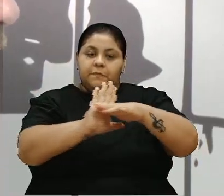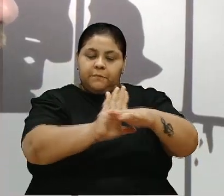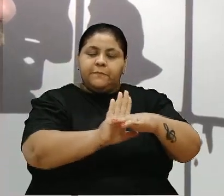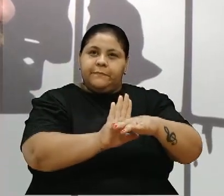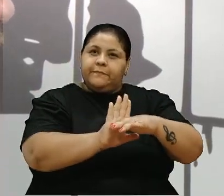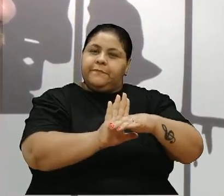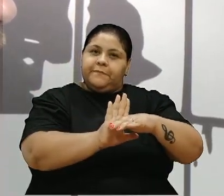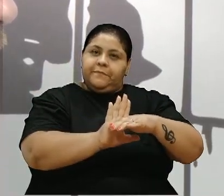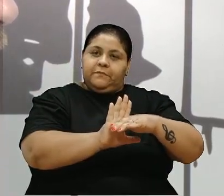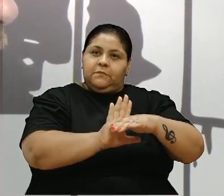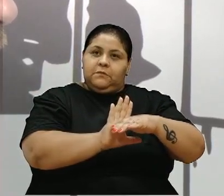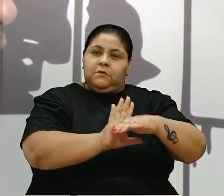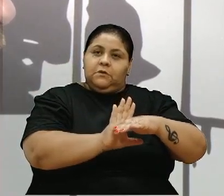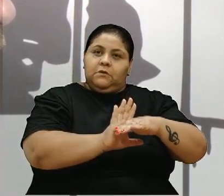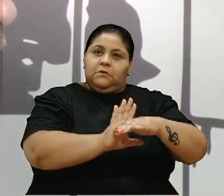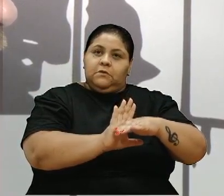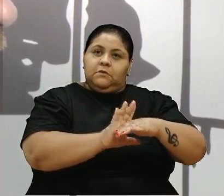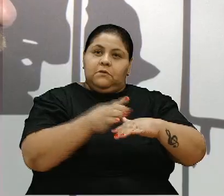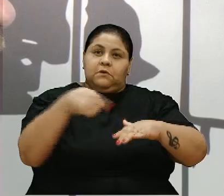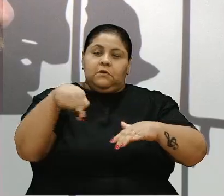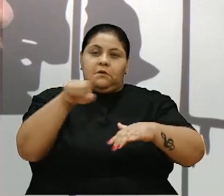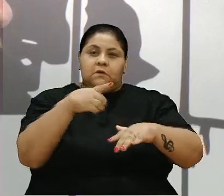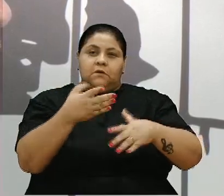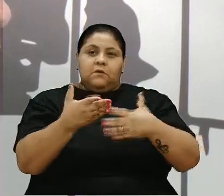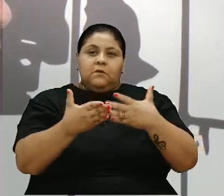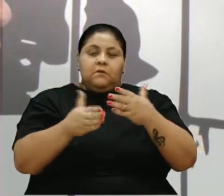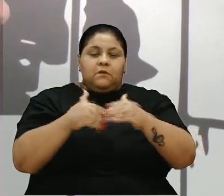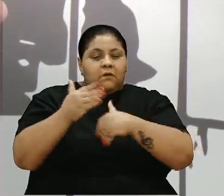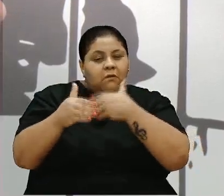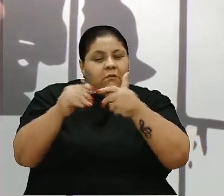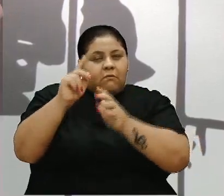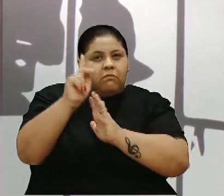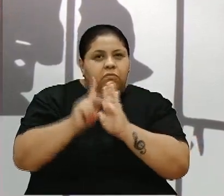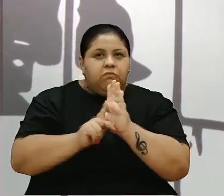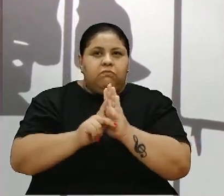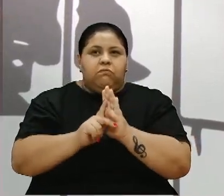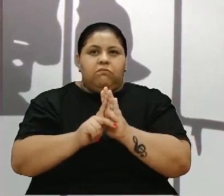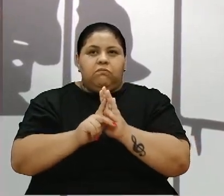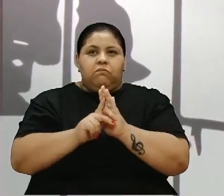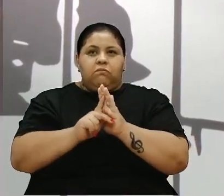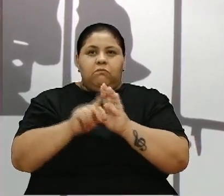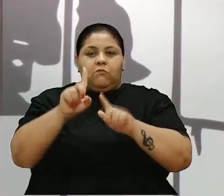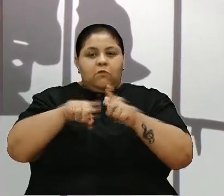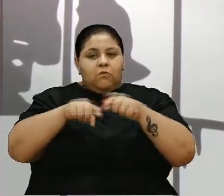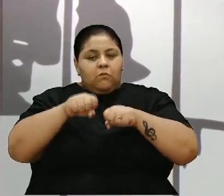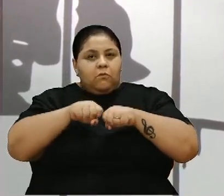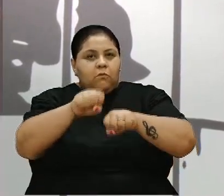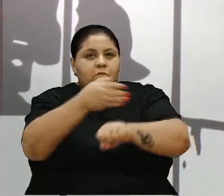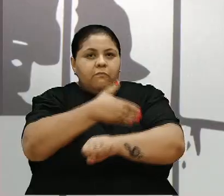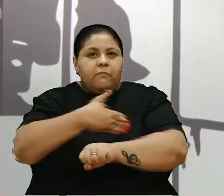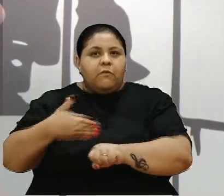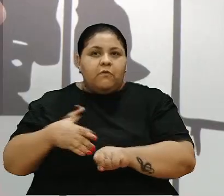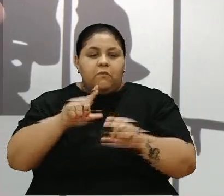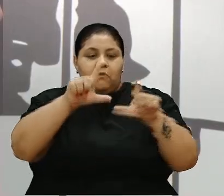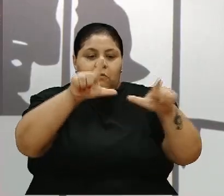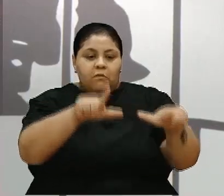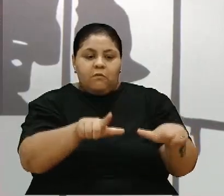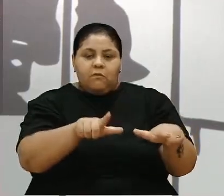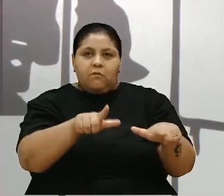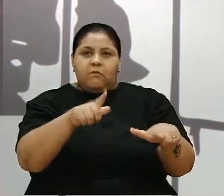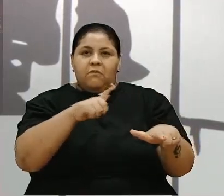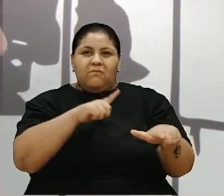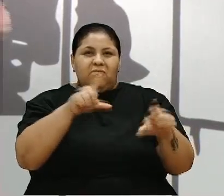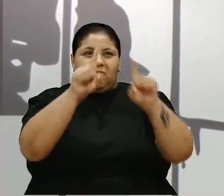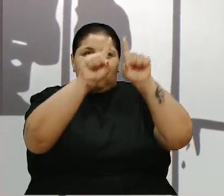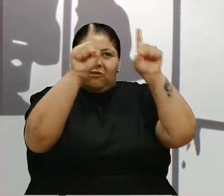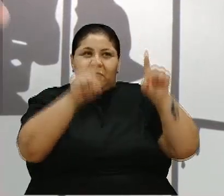enquanto vão sendo tocadas a questão dos projetos, a questão do mercado público, aquele espaço, na medida que tu não tem uma equipe